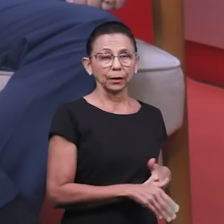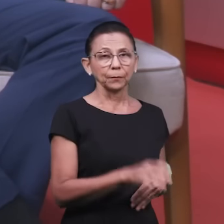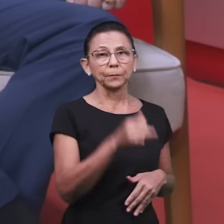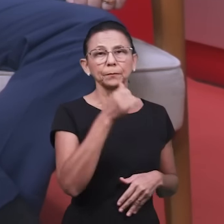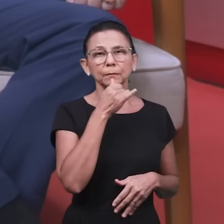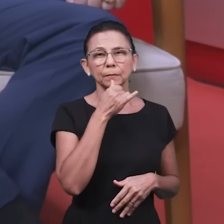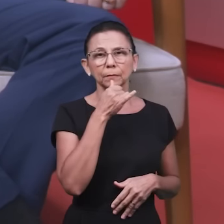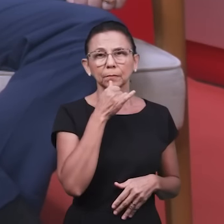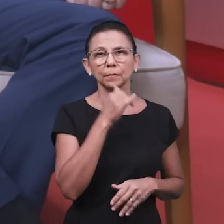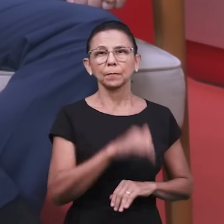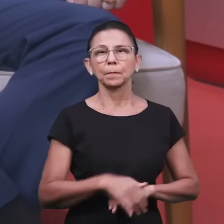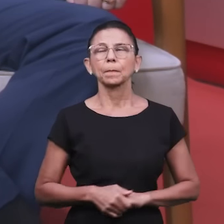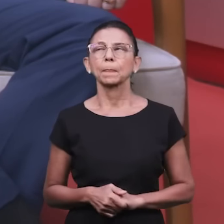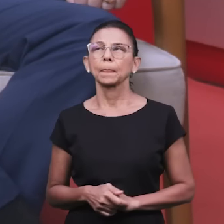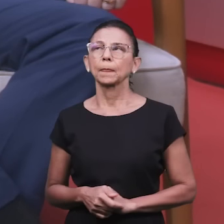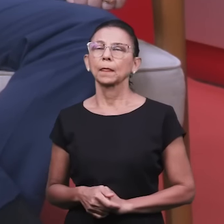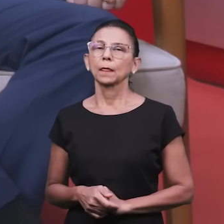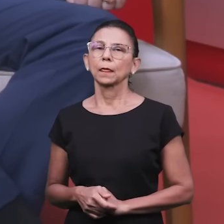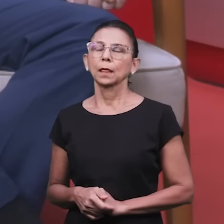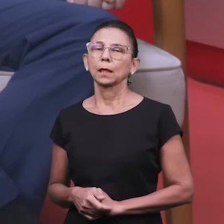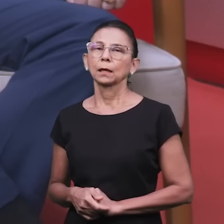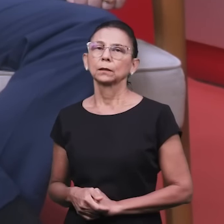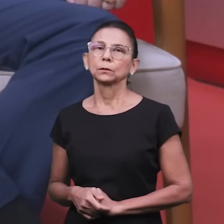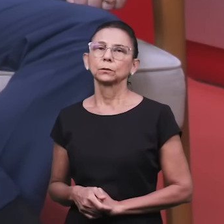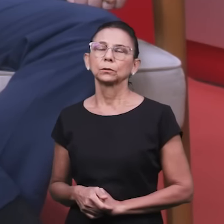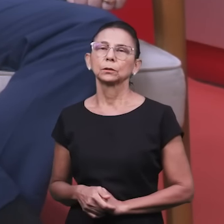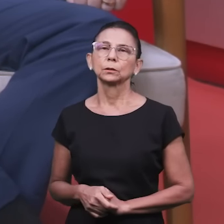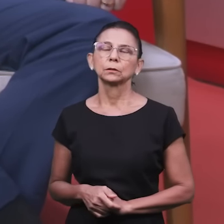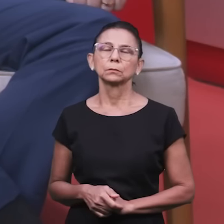aí. Gostamos de cantar